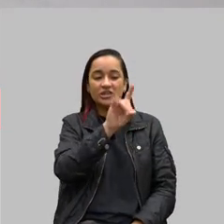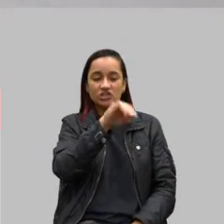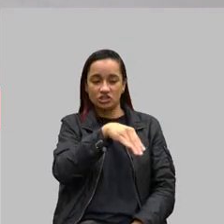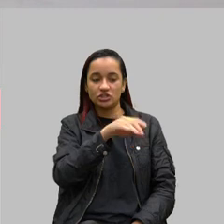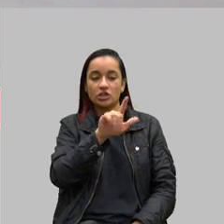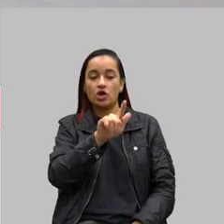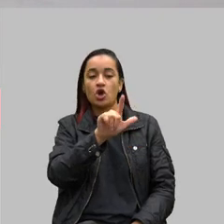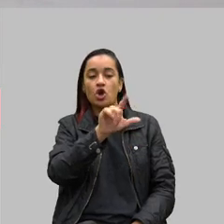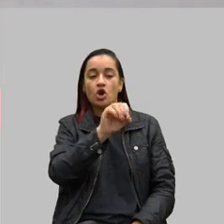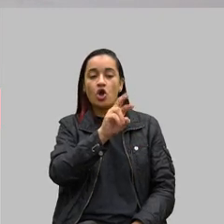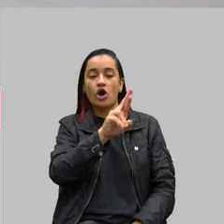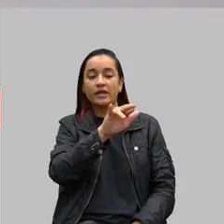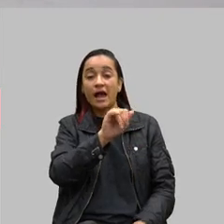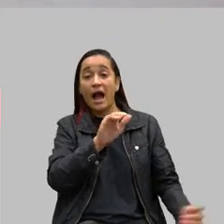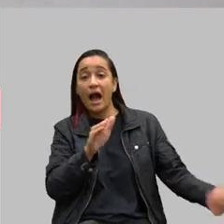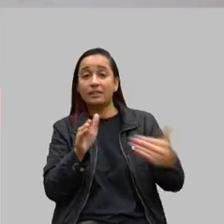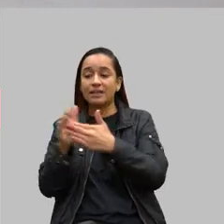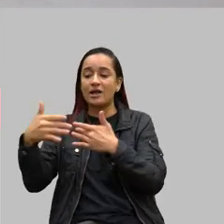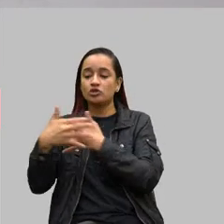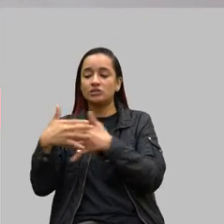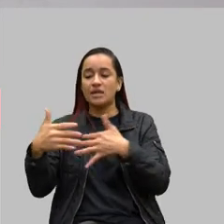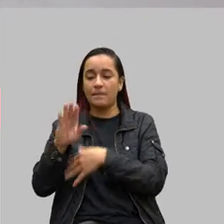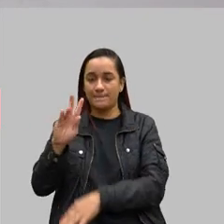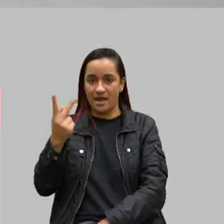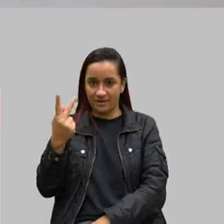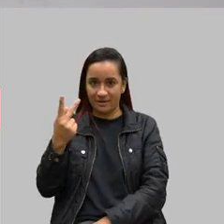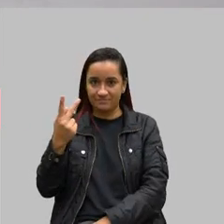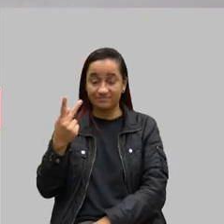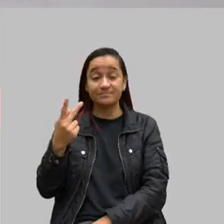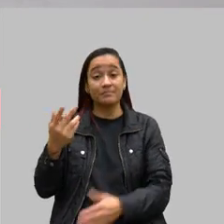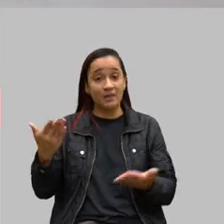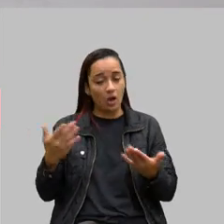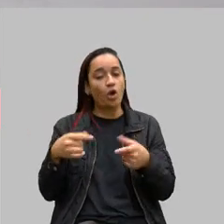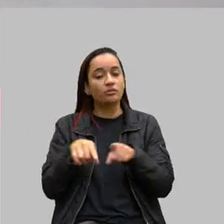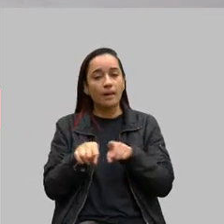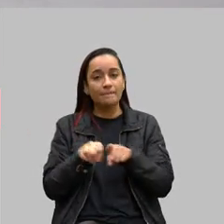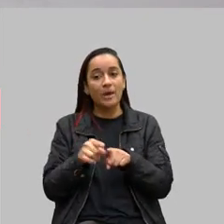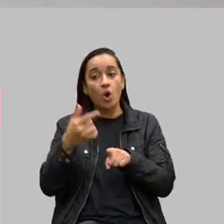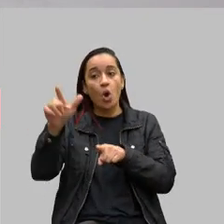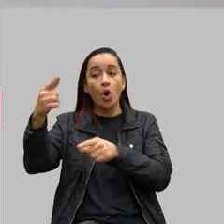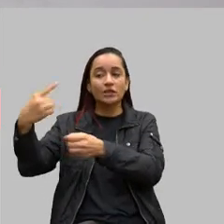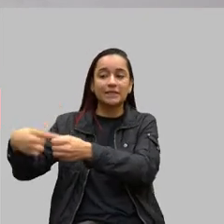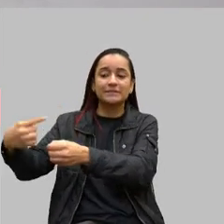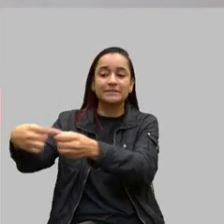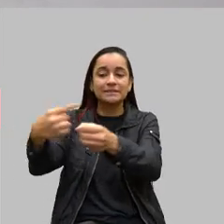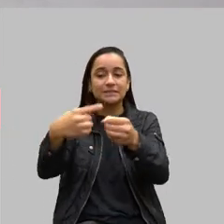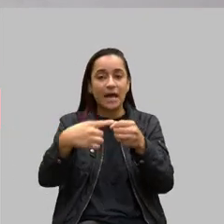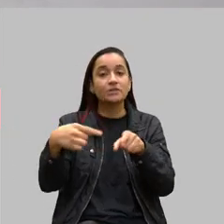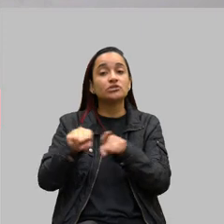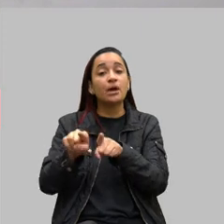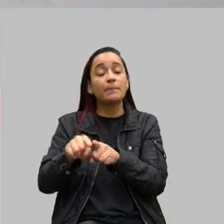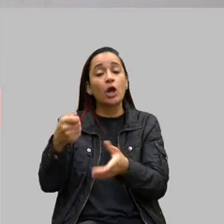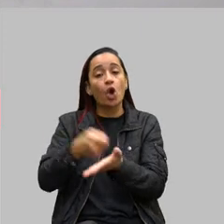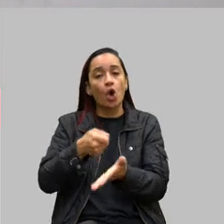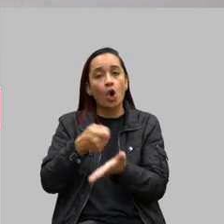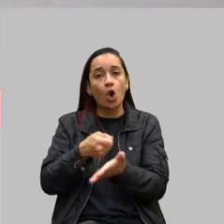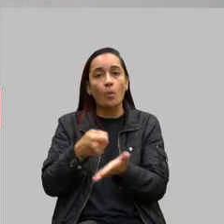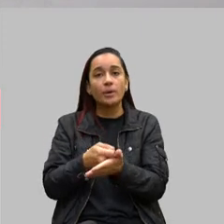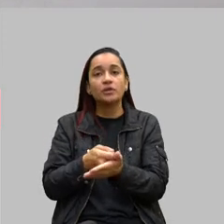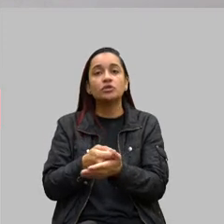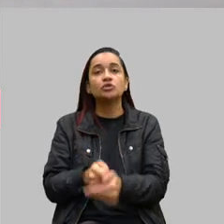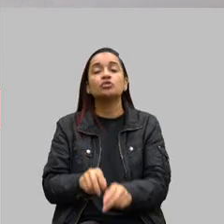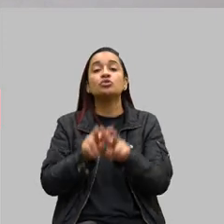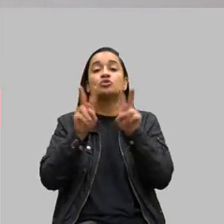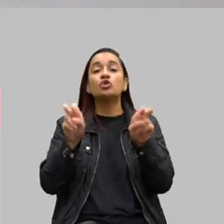e e agora a população da região central e as outras cidades também tá estão me cobrando uma posição eh com referente a